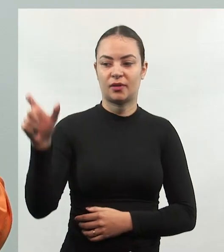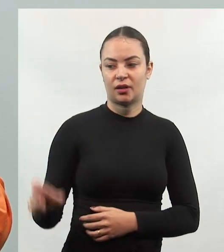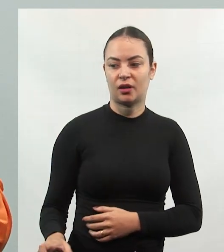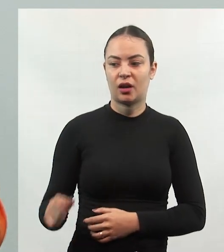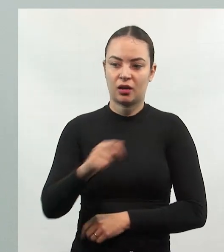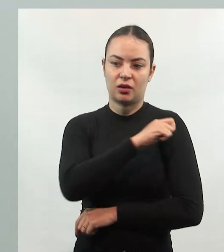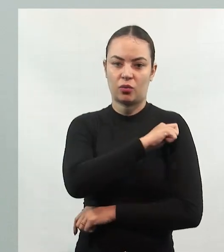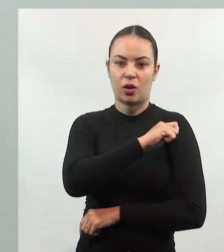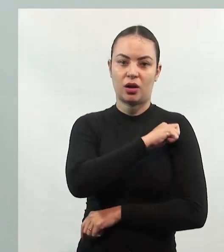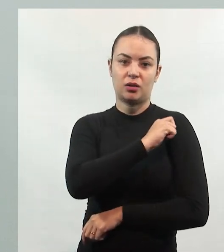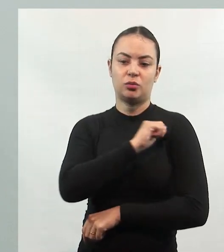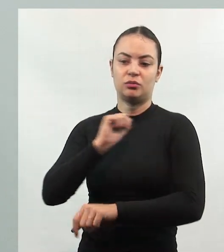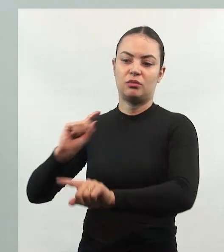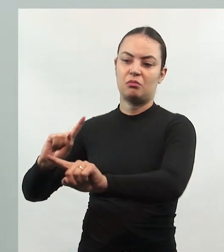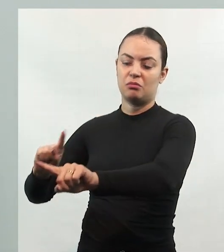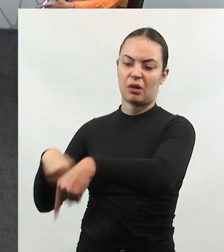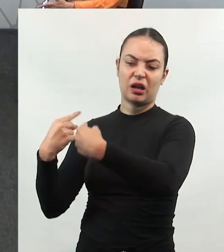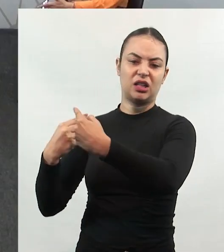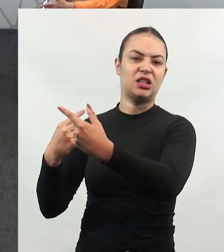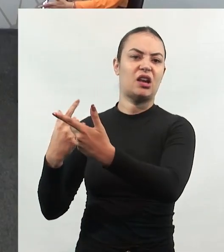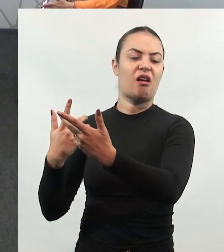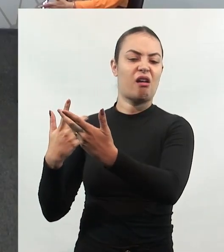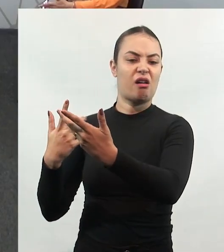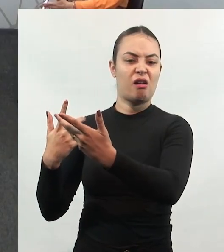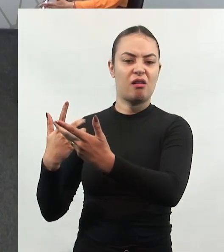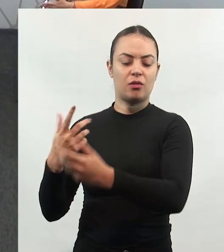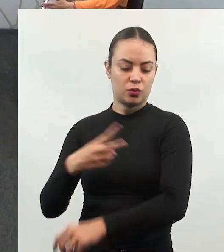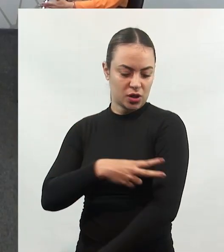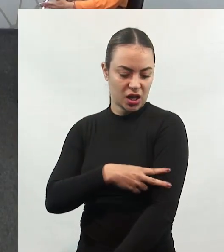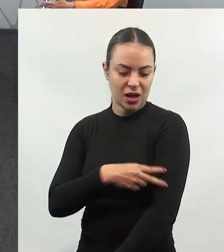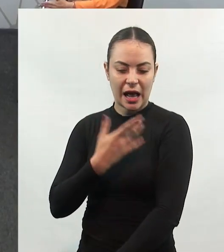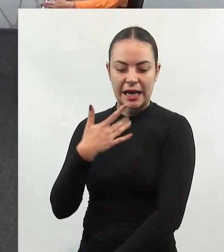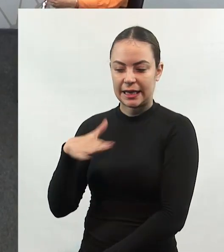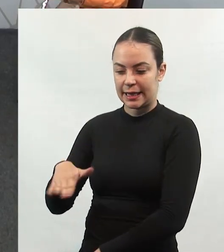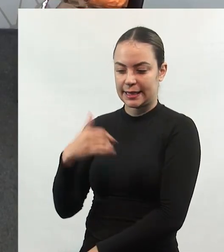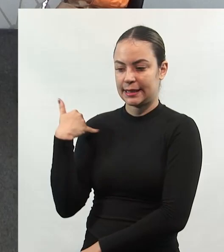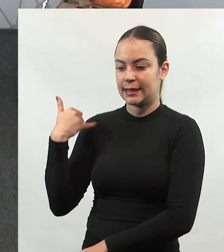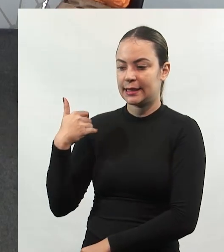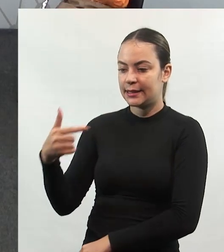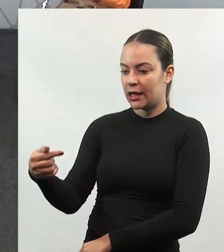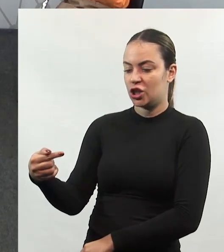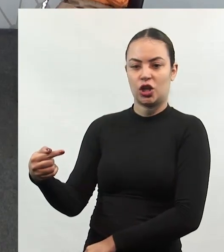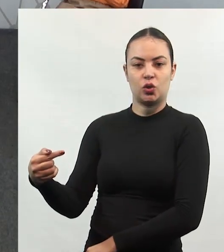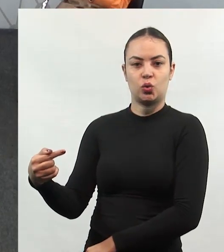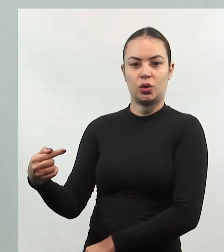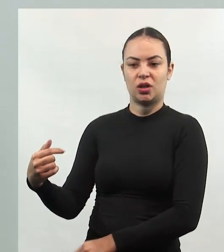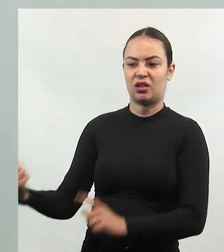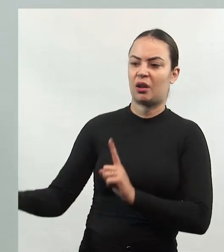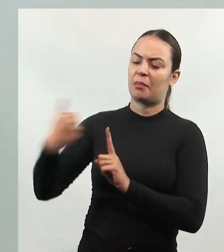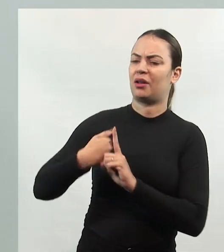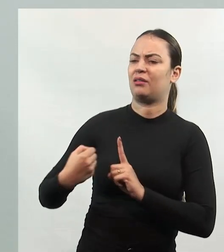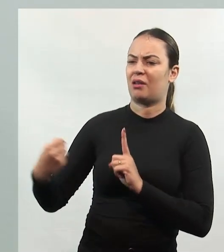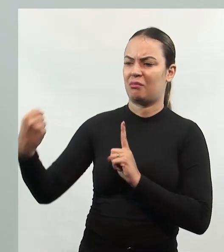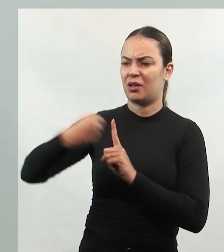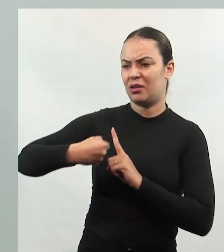investimentos de uma política de formação continuada para professor, mas que, por mais que se faça, ainda não é o suficiente,